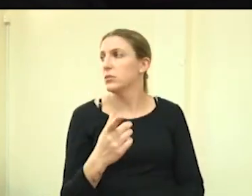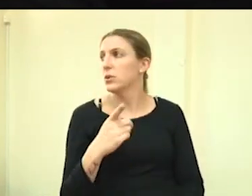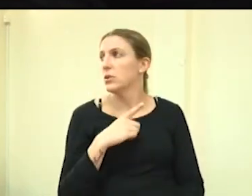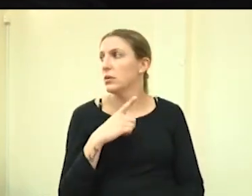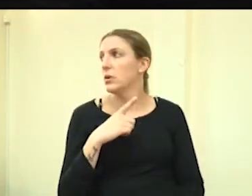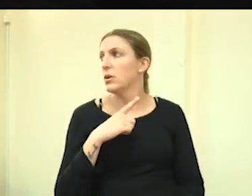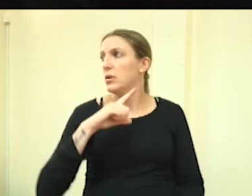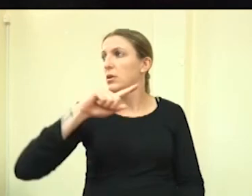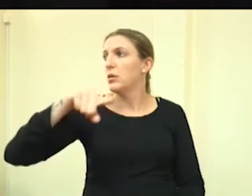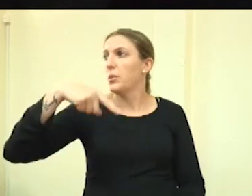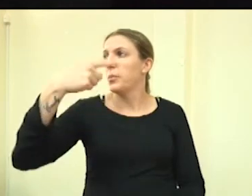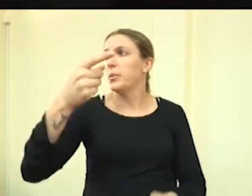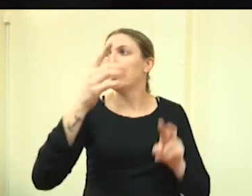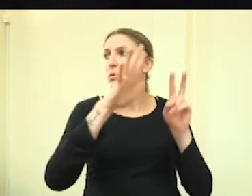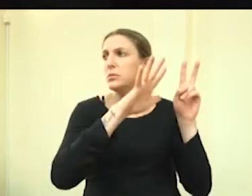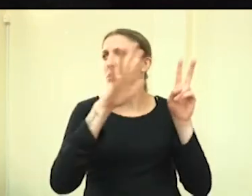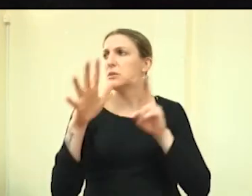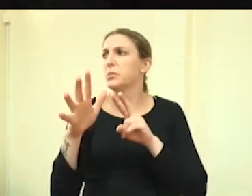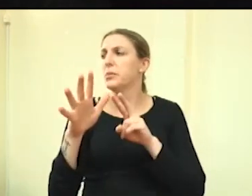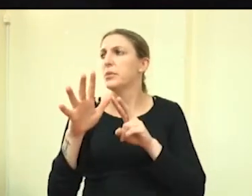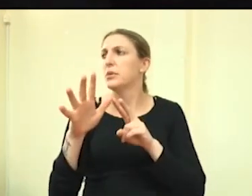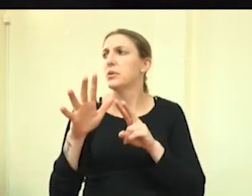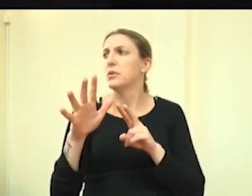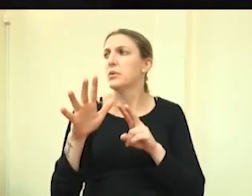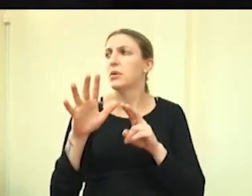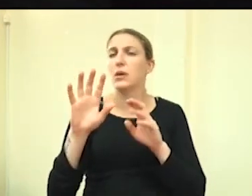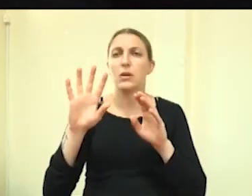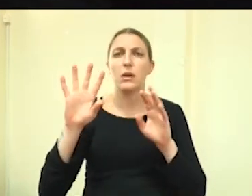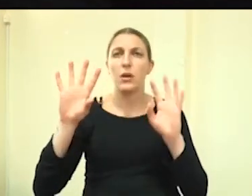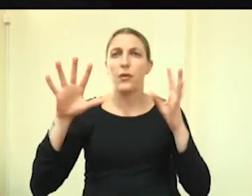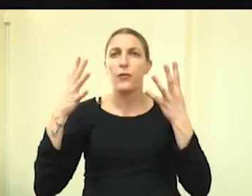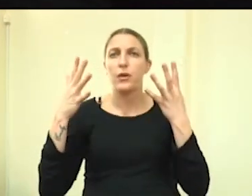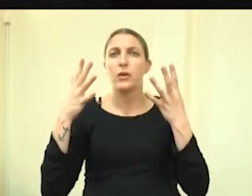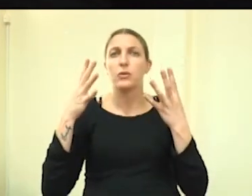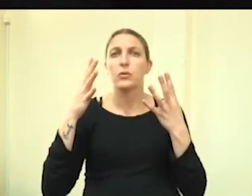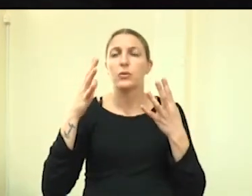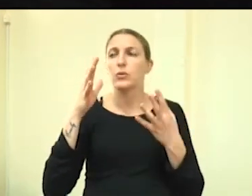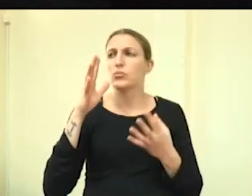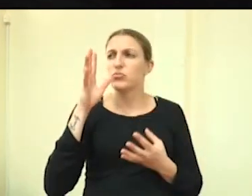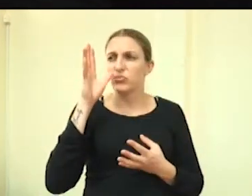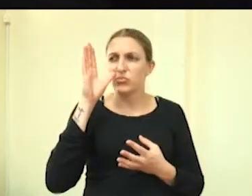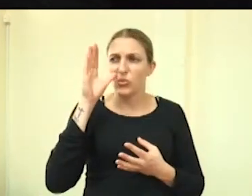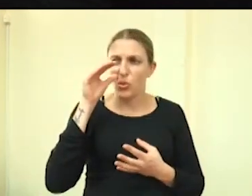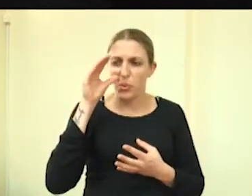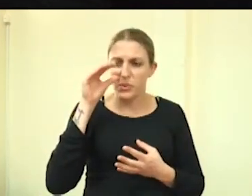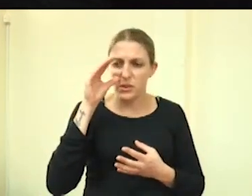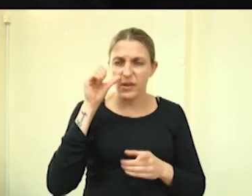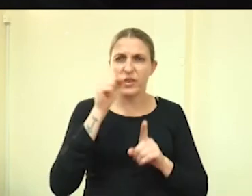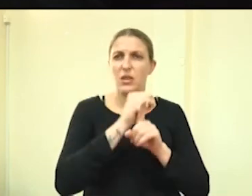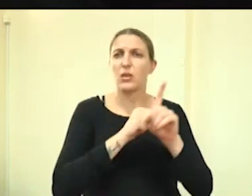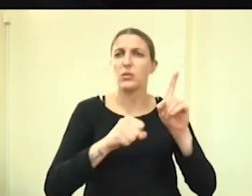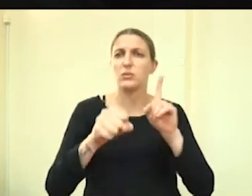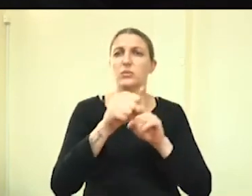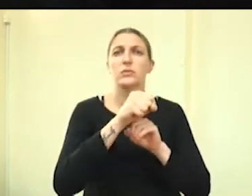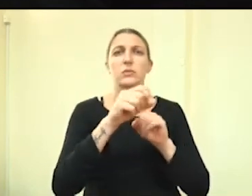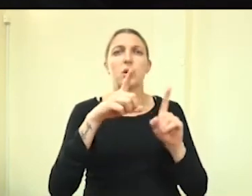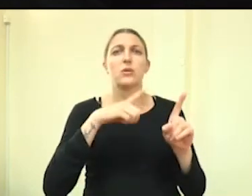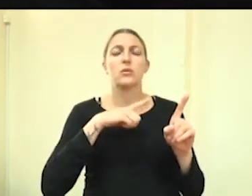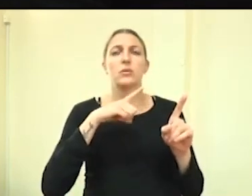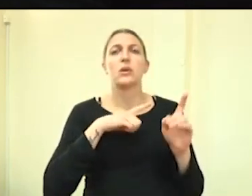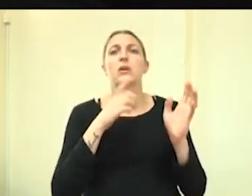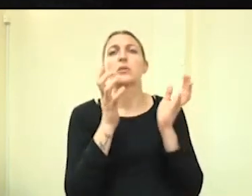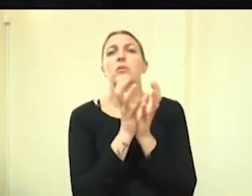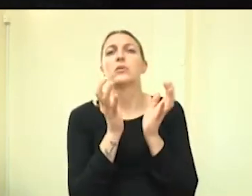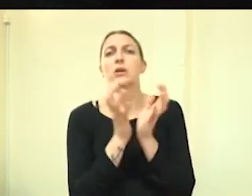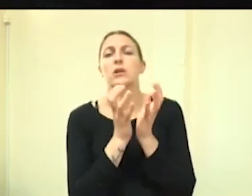aquele evento do Observatório Social, onde a gente sabe que alguns colegas querem ir. E provavelmente, então, durante a semana, na quarta-feira, temos